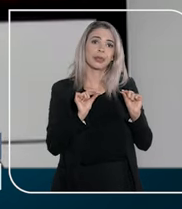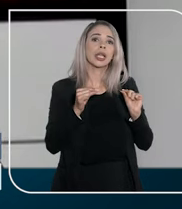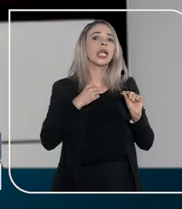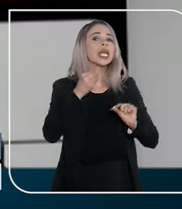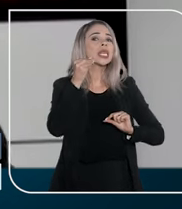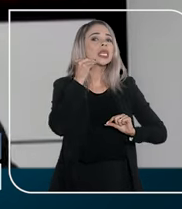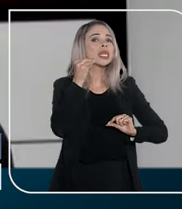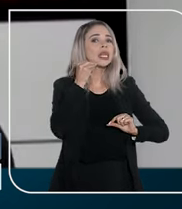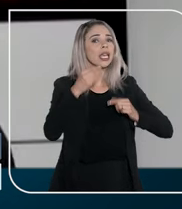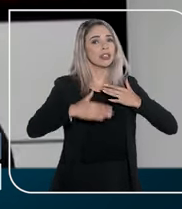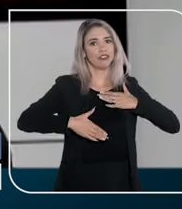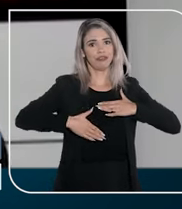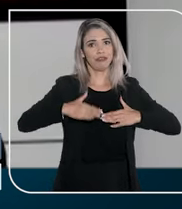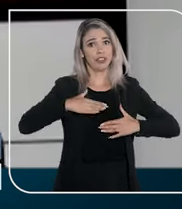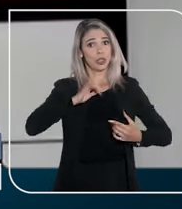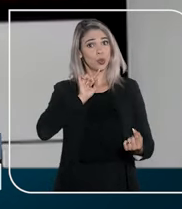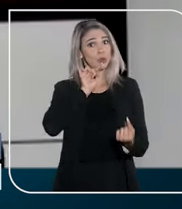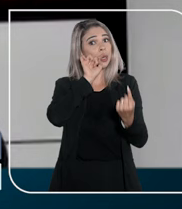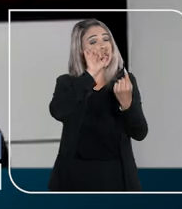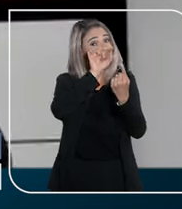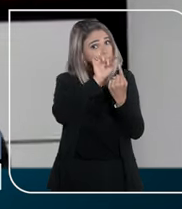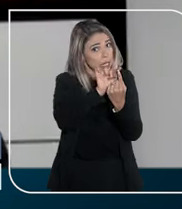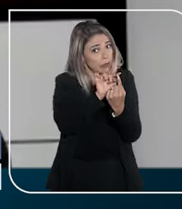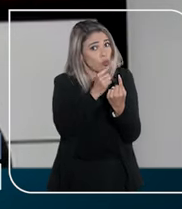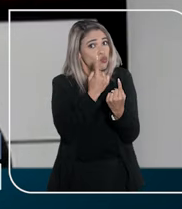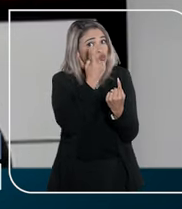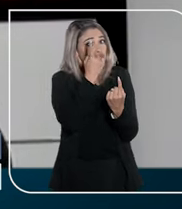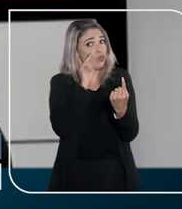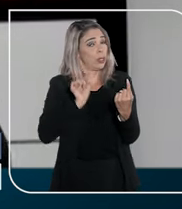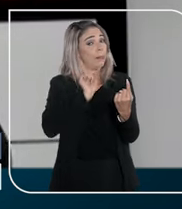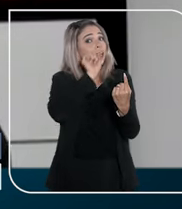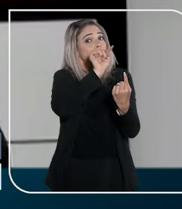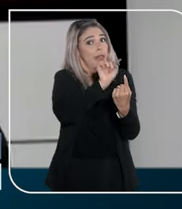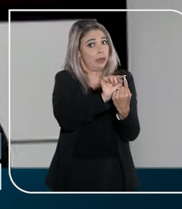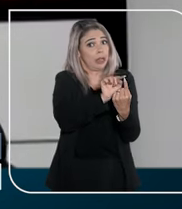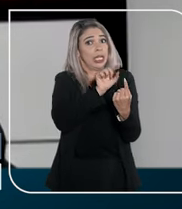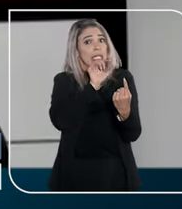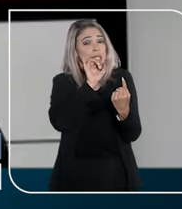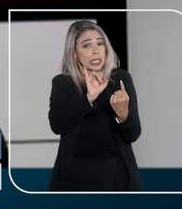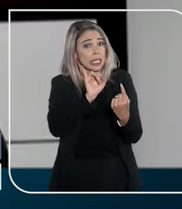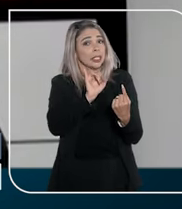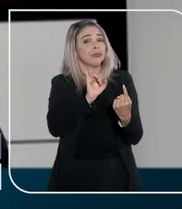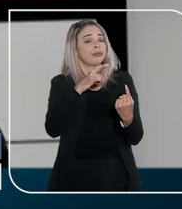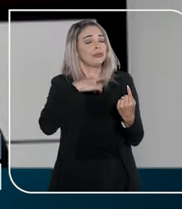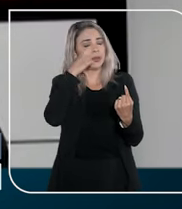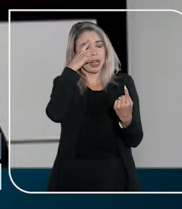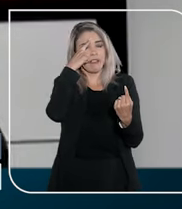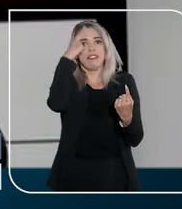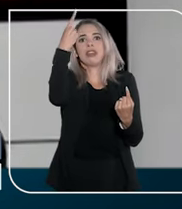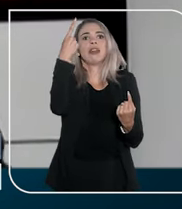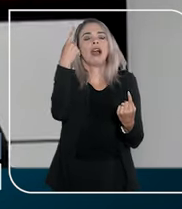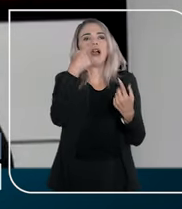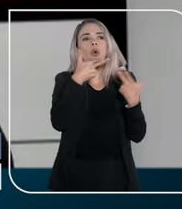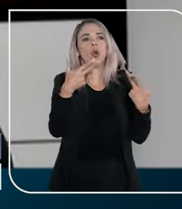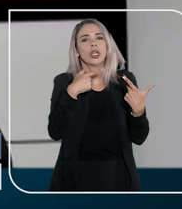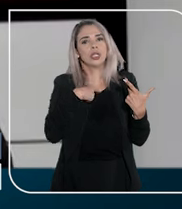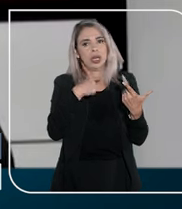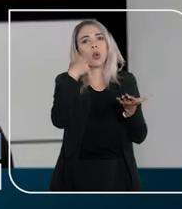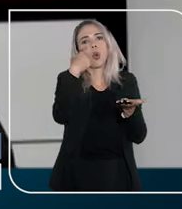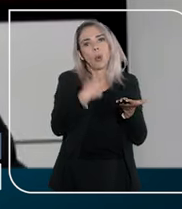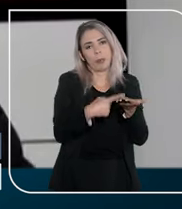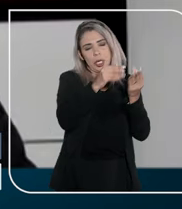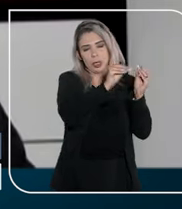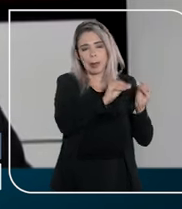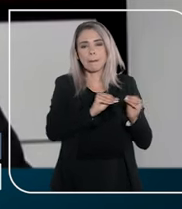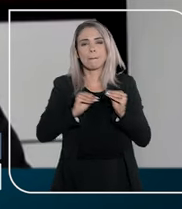aptidão física, especificamente no teste de aptidão física, se o candidato inventar um motivo, ele remarca a prova,